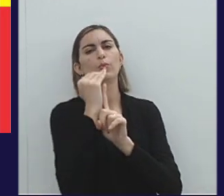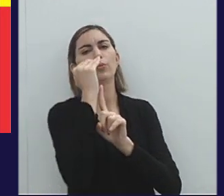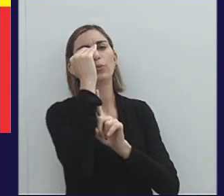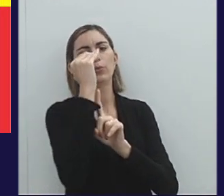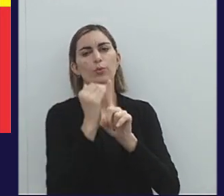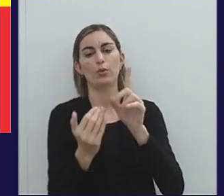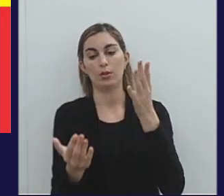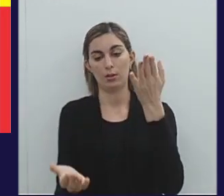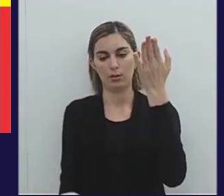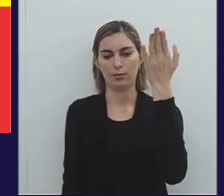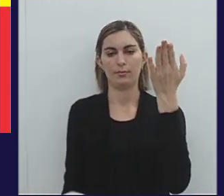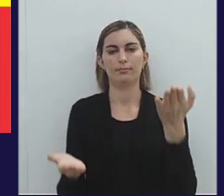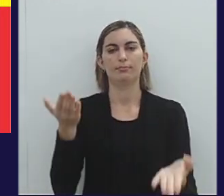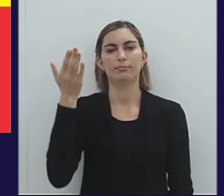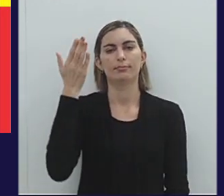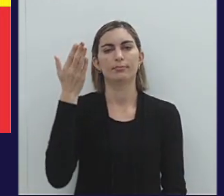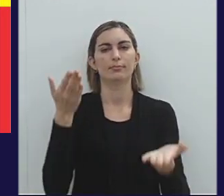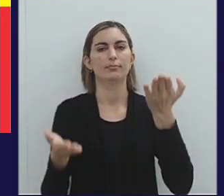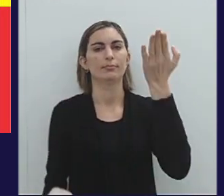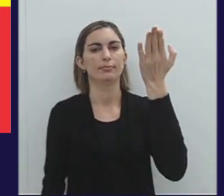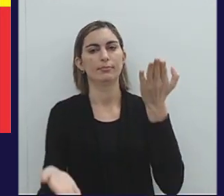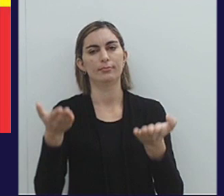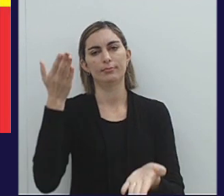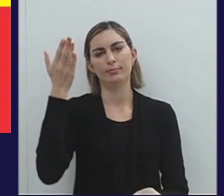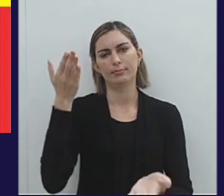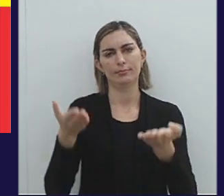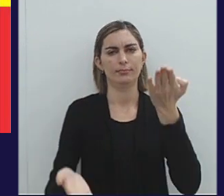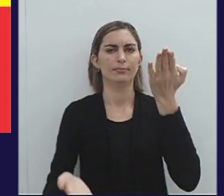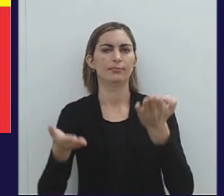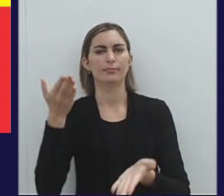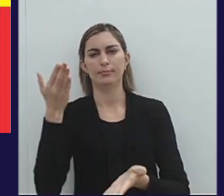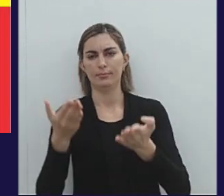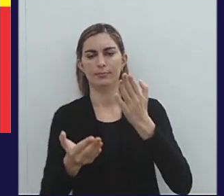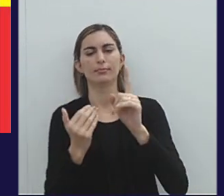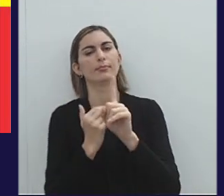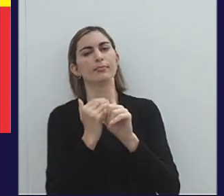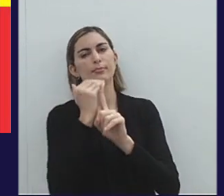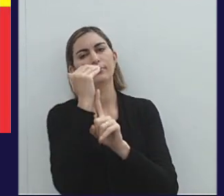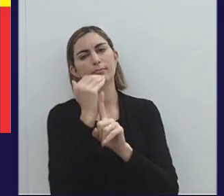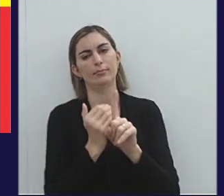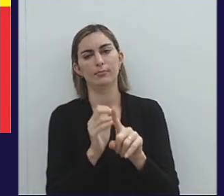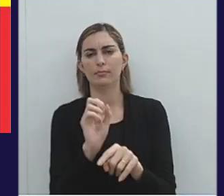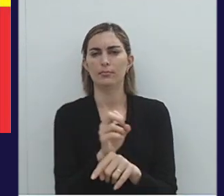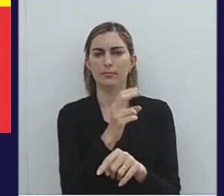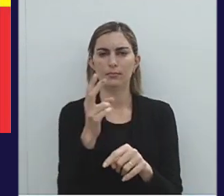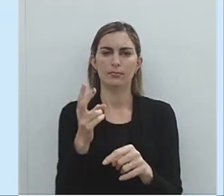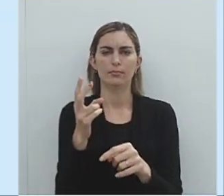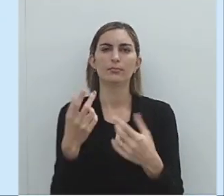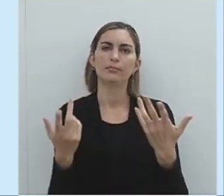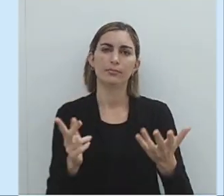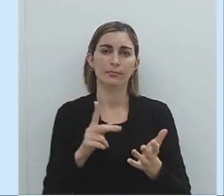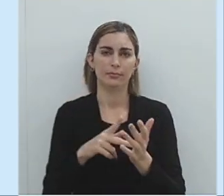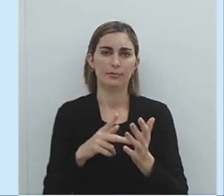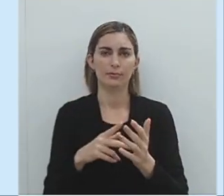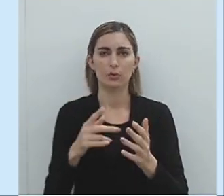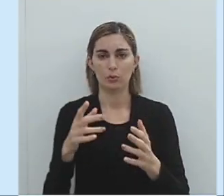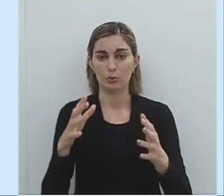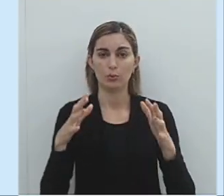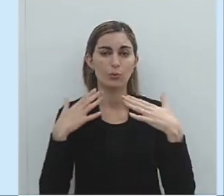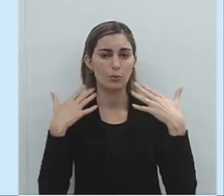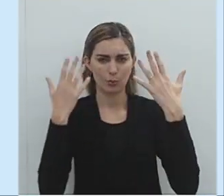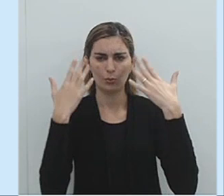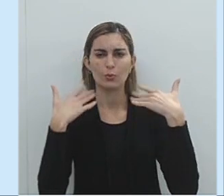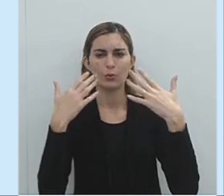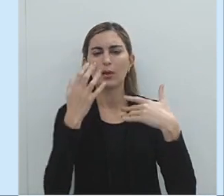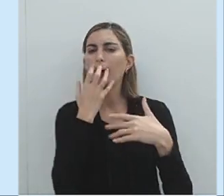temperaturas elas se equilibrem e chegue aí na questão do equilíbrio térmico. Ou seja, na realidade, quando o cachorrinho